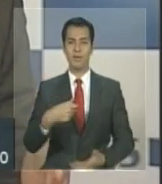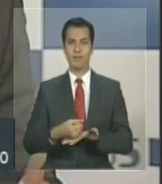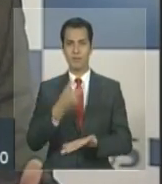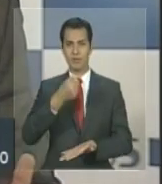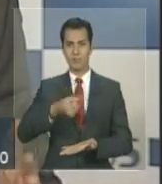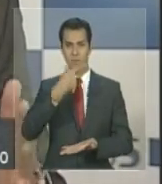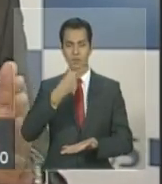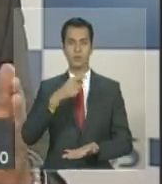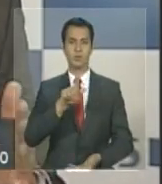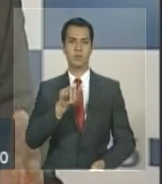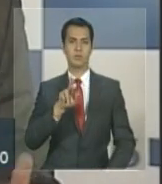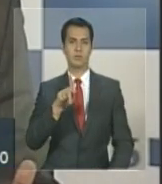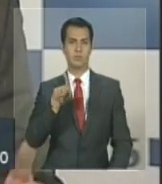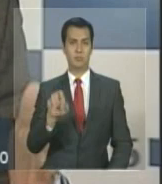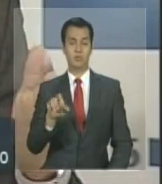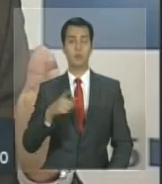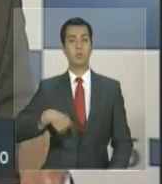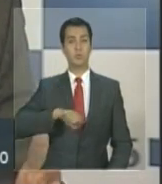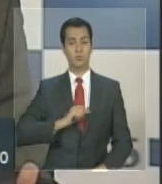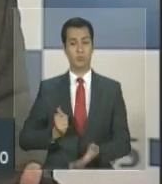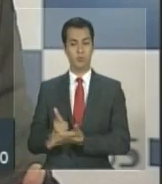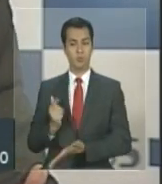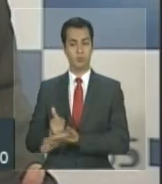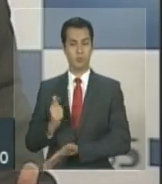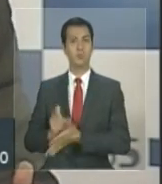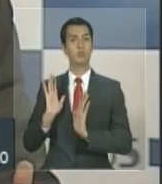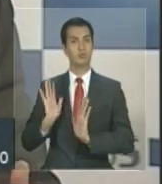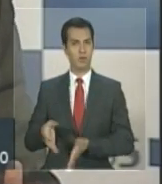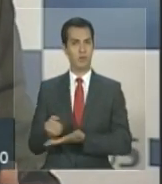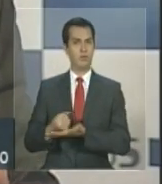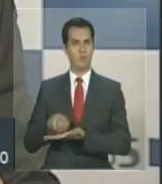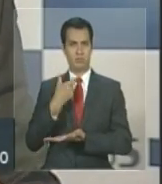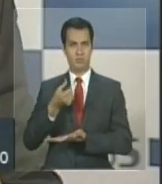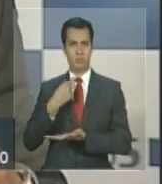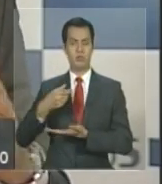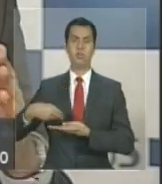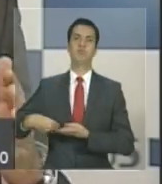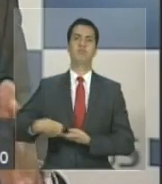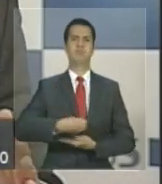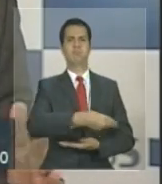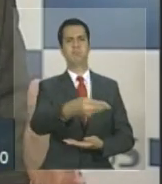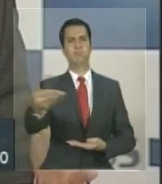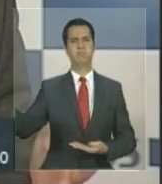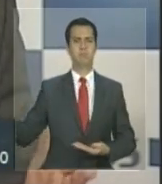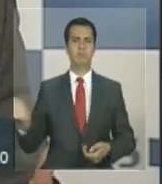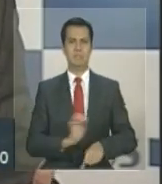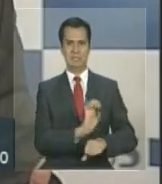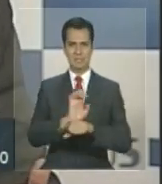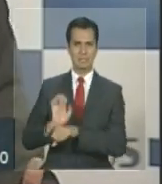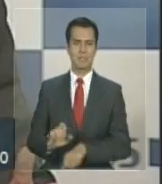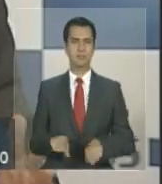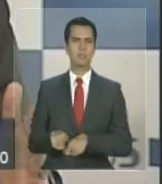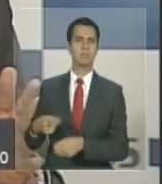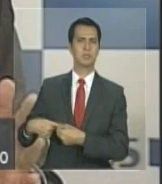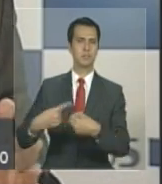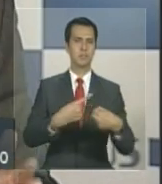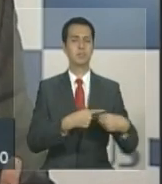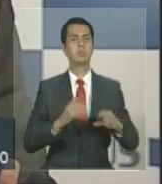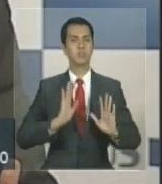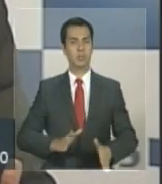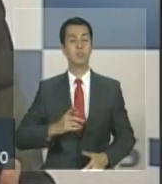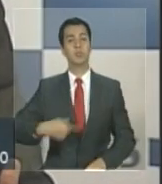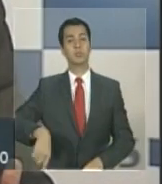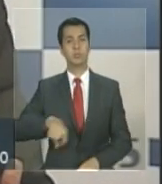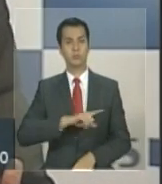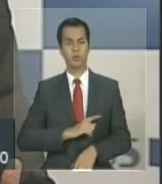Ministério adquiriu, distribuiu para as secretarias estaduais, para os hospitais. No ano passado, nós fizemos um grande reforço com essa mudança do protocolo de divulgação